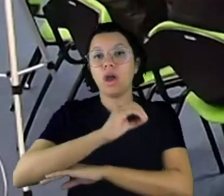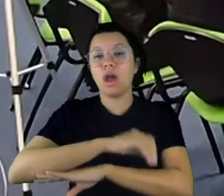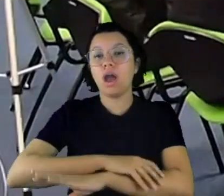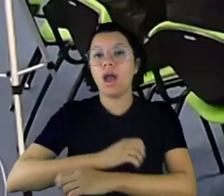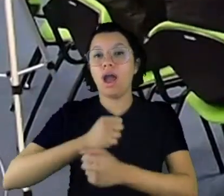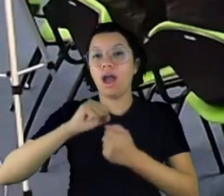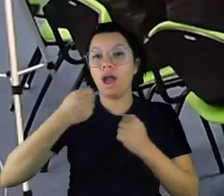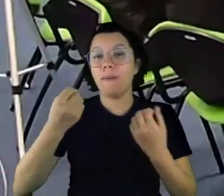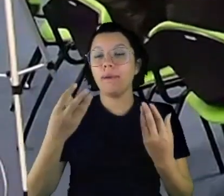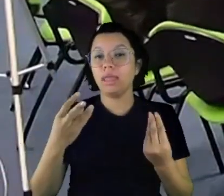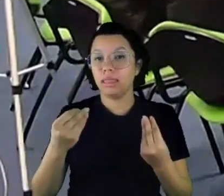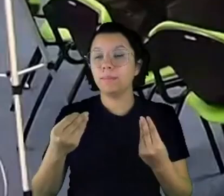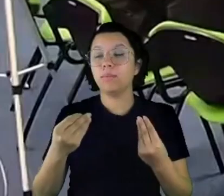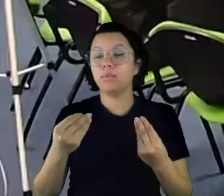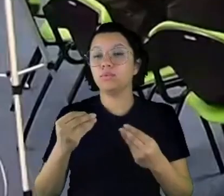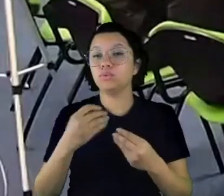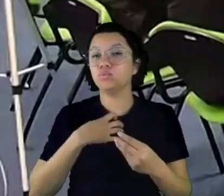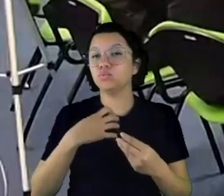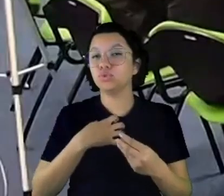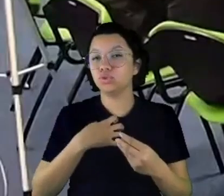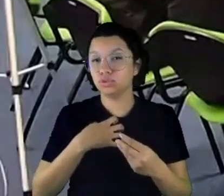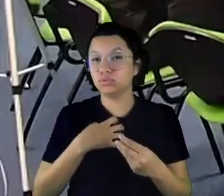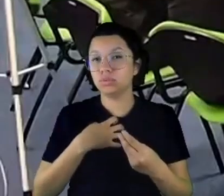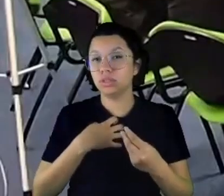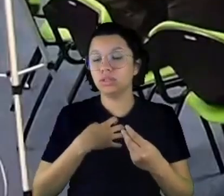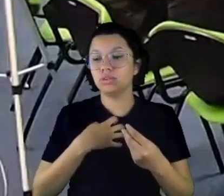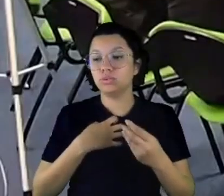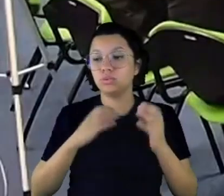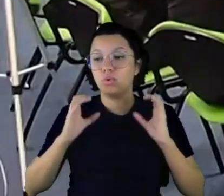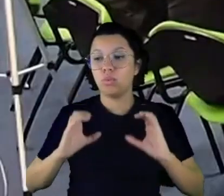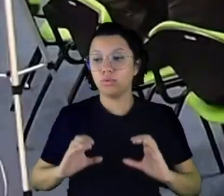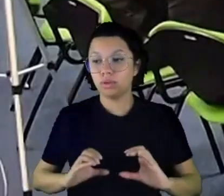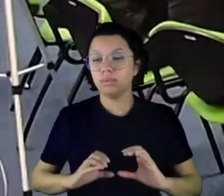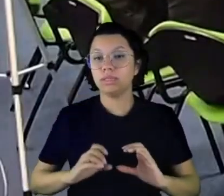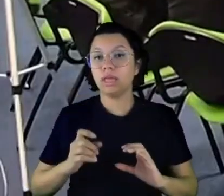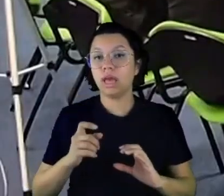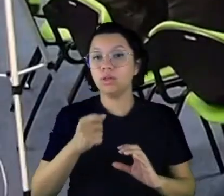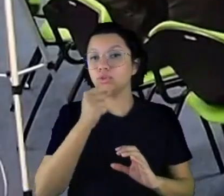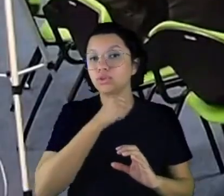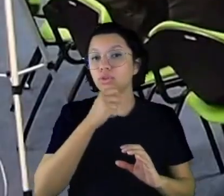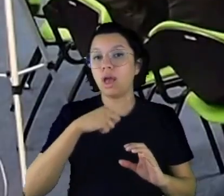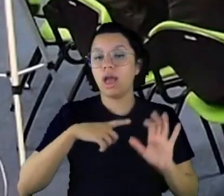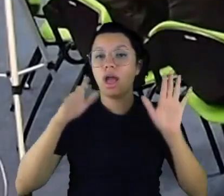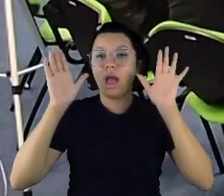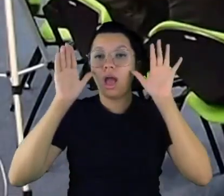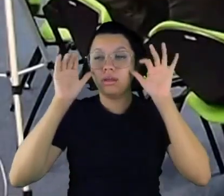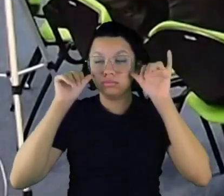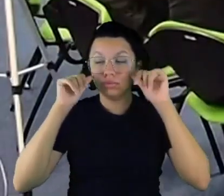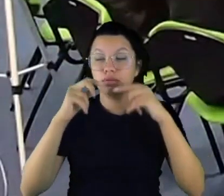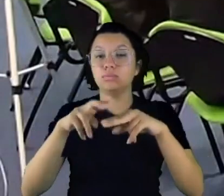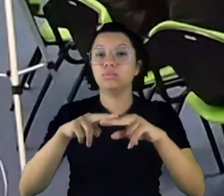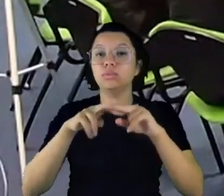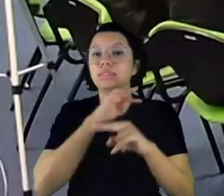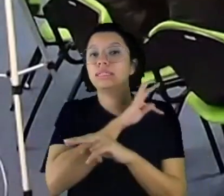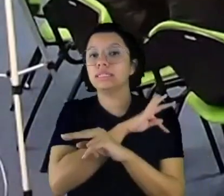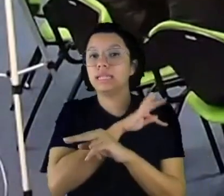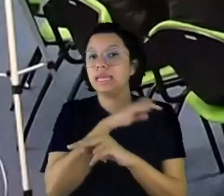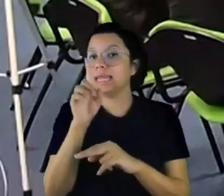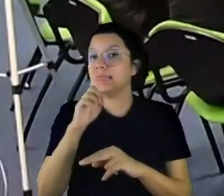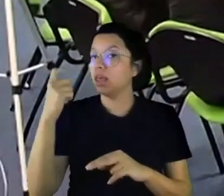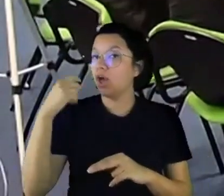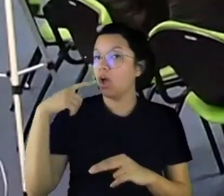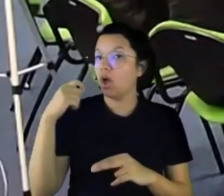os sintomas comportamentais dos idosos com demência. Por isso, essas técnicas não farmacológicas são essenciais,